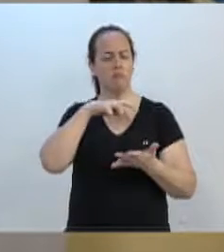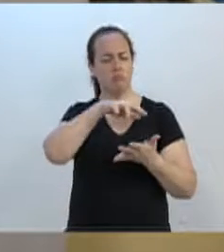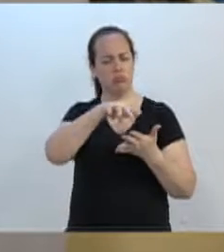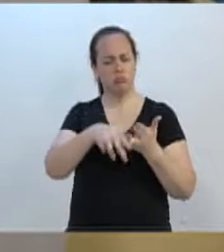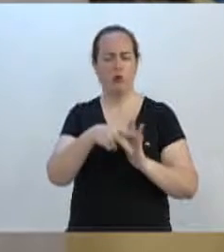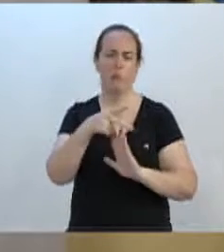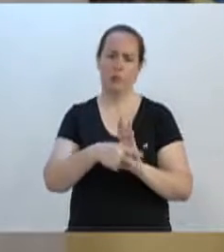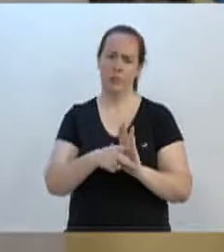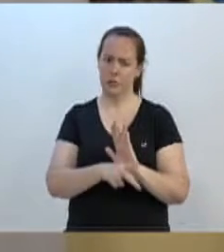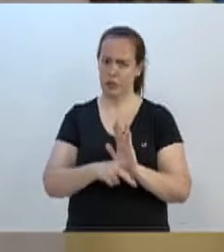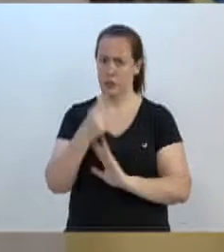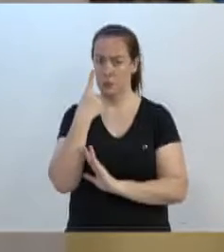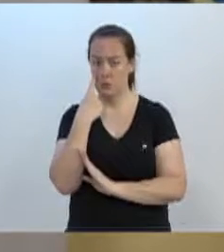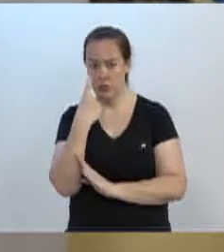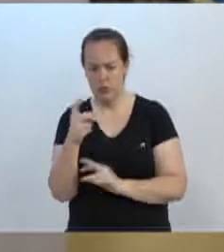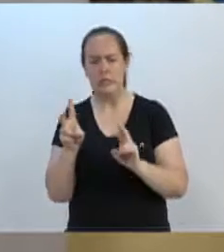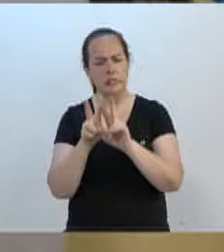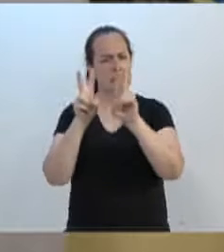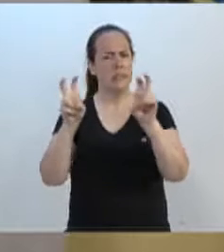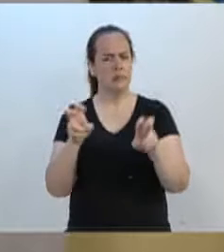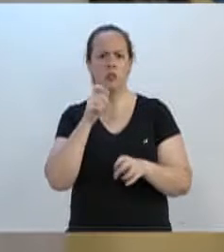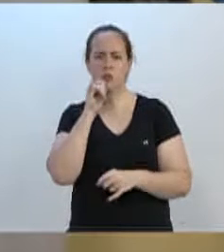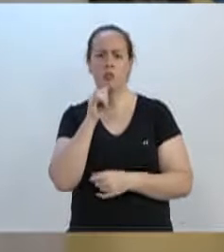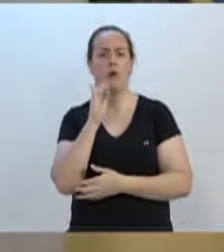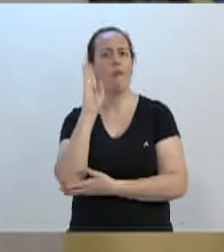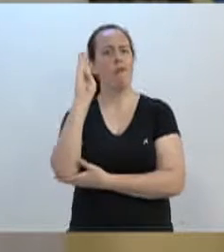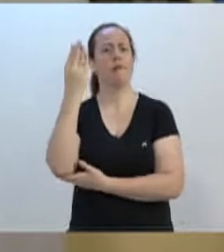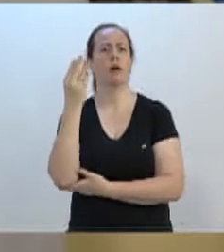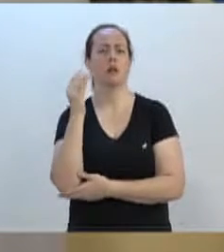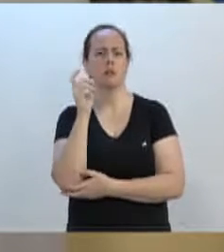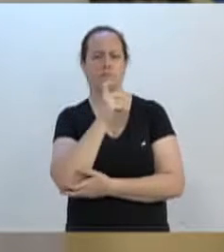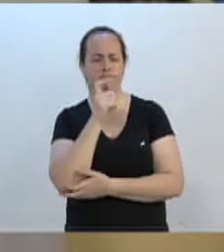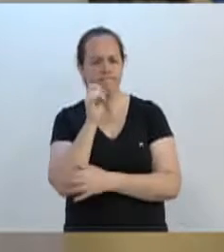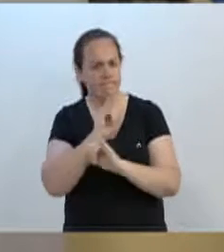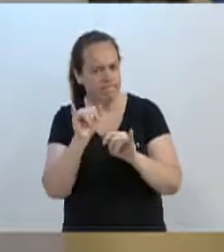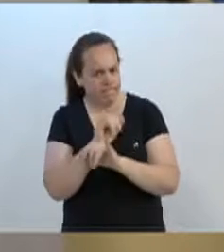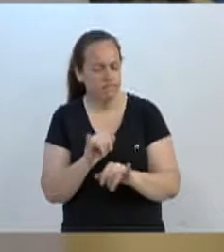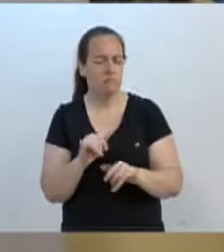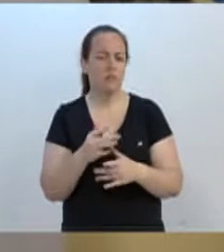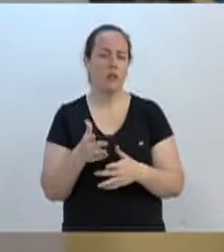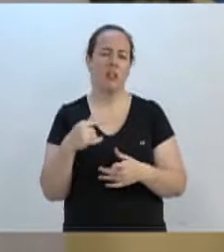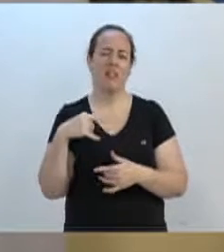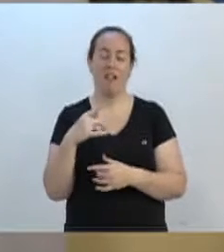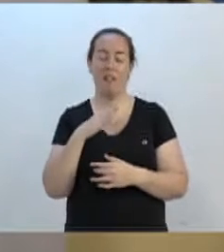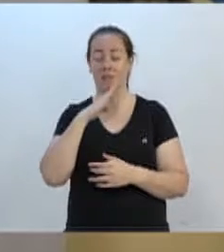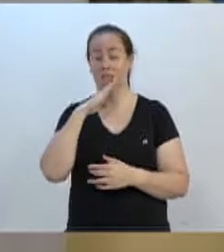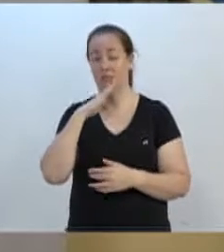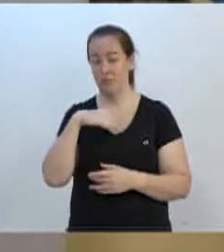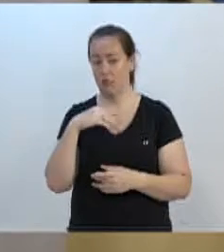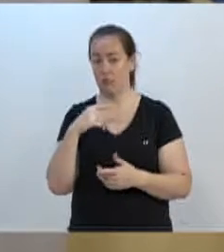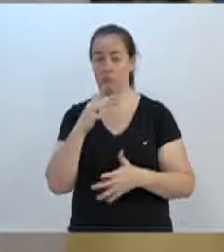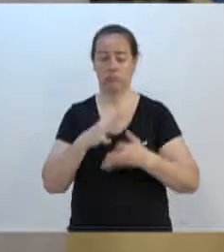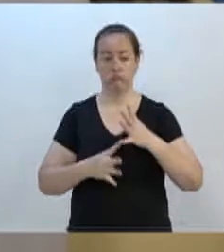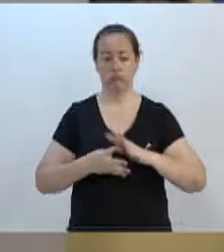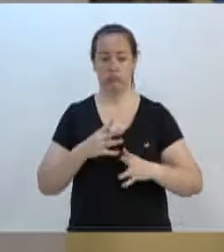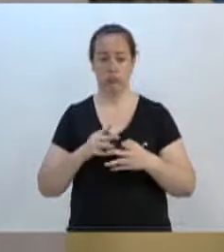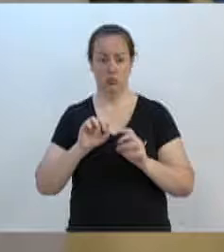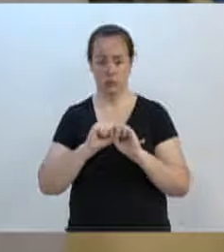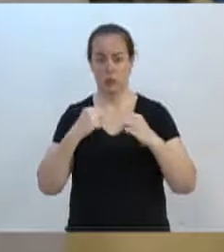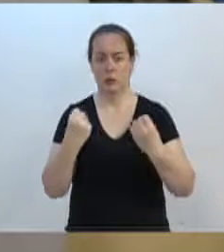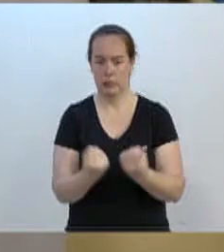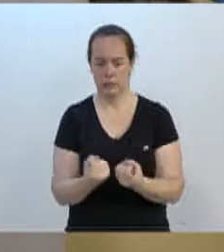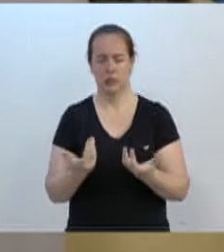interessantíssimos aqui, com temas como esse aqui. Fake news hoje é um mal que assola, né, infelizmente, a nossa